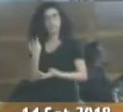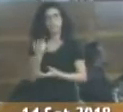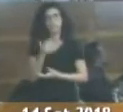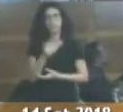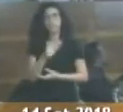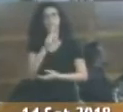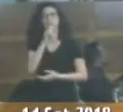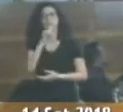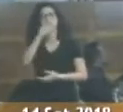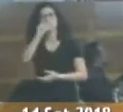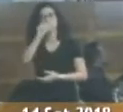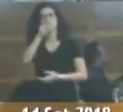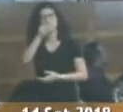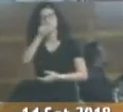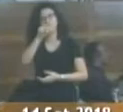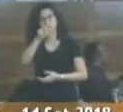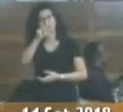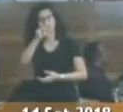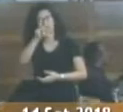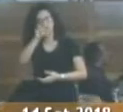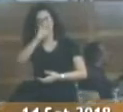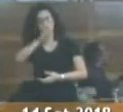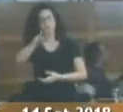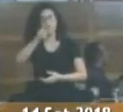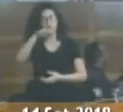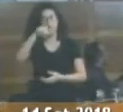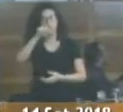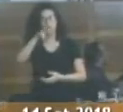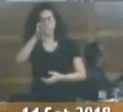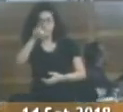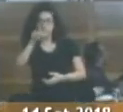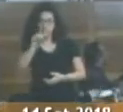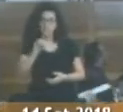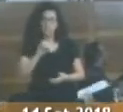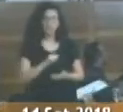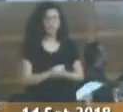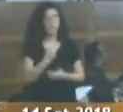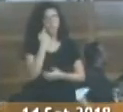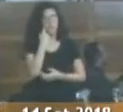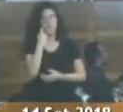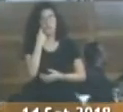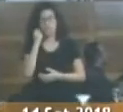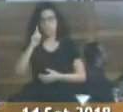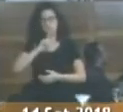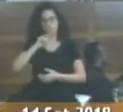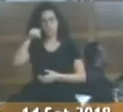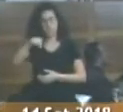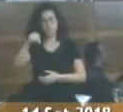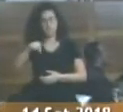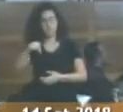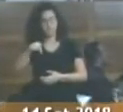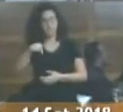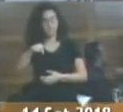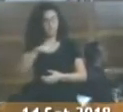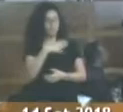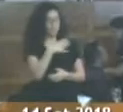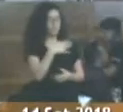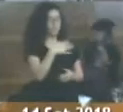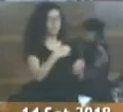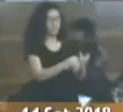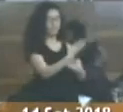cavalo marinho, por exemplo, o neon, o opistognato, são peixes nativos que são sobreexplorados. Então, a